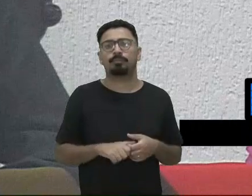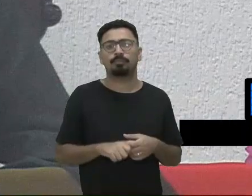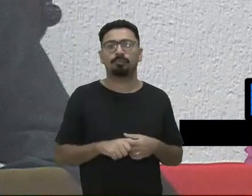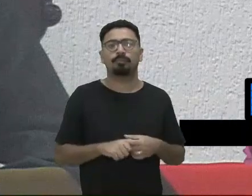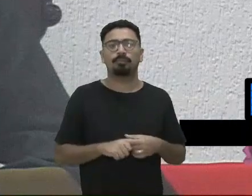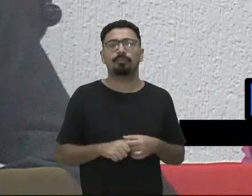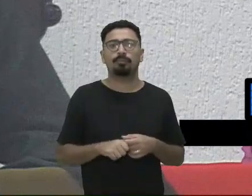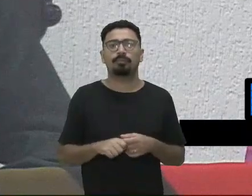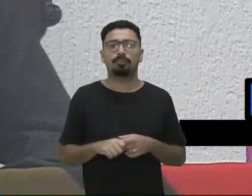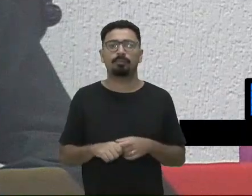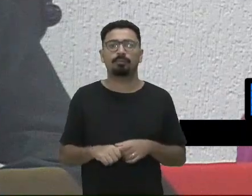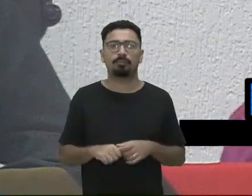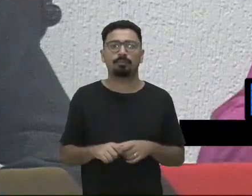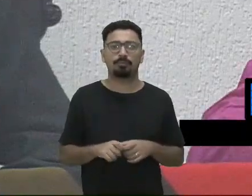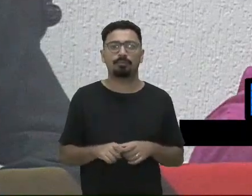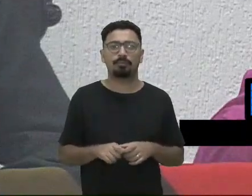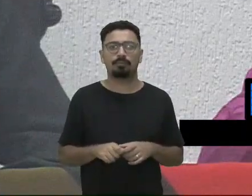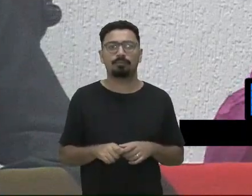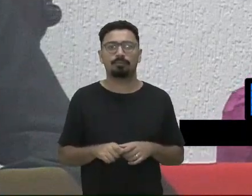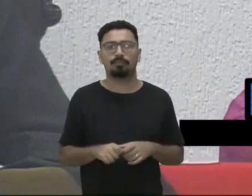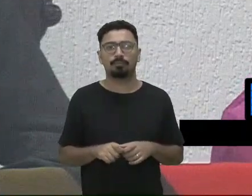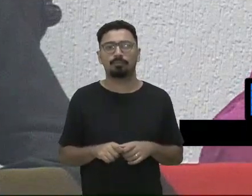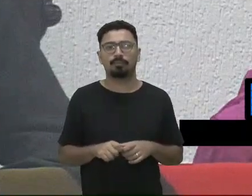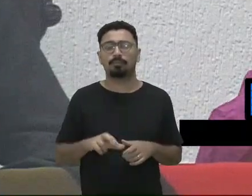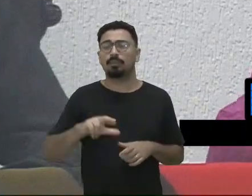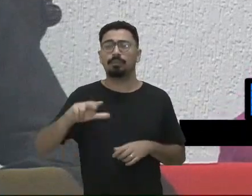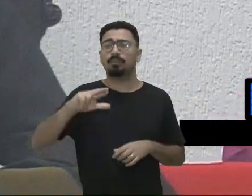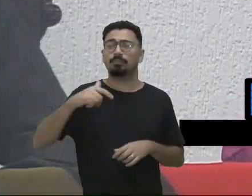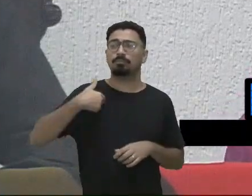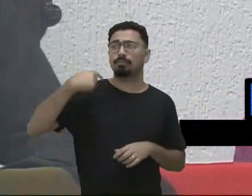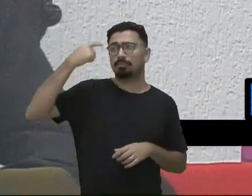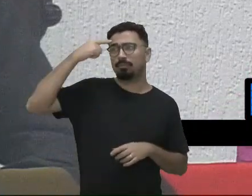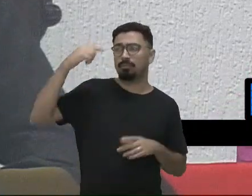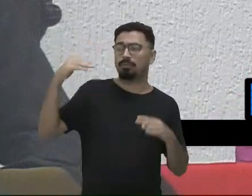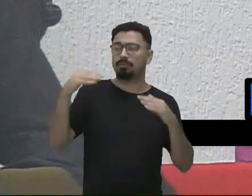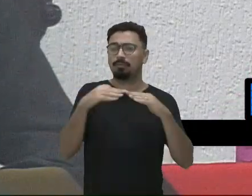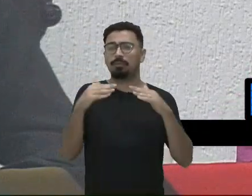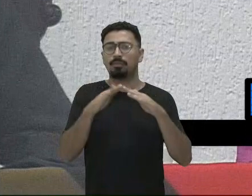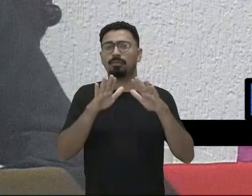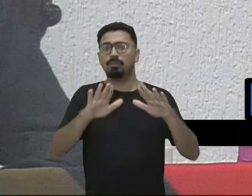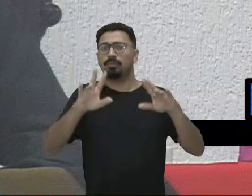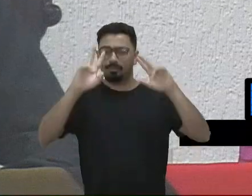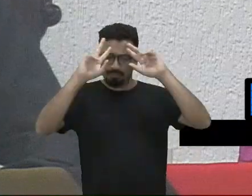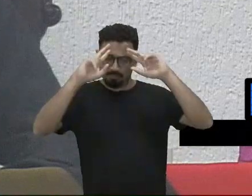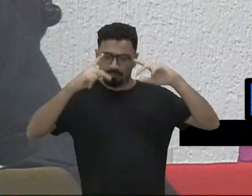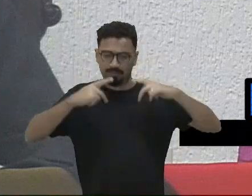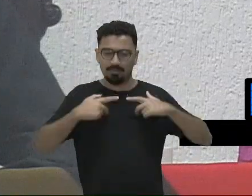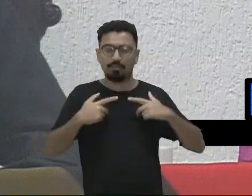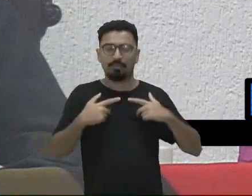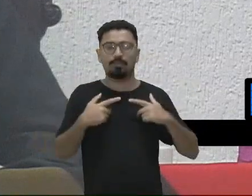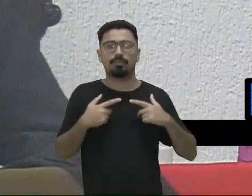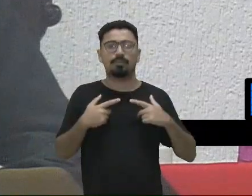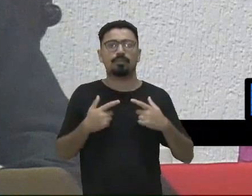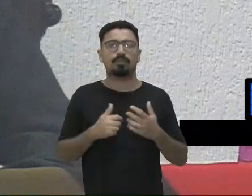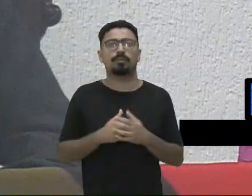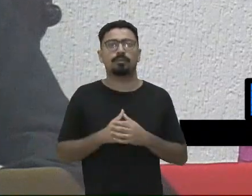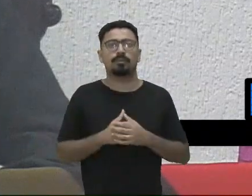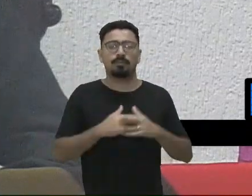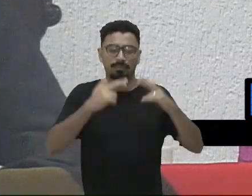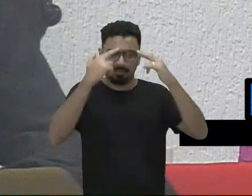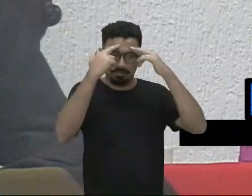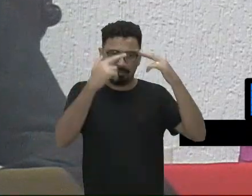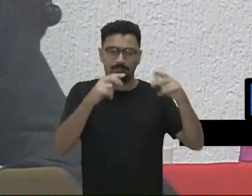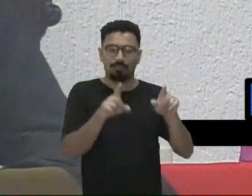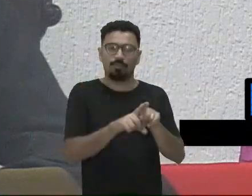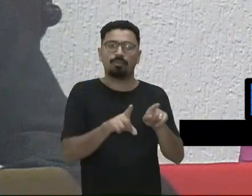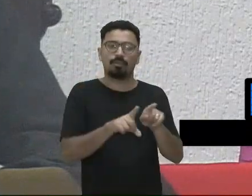que, mas não é o que eu penso, não é o que eu concordo, mas humanidade, né? É respeito,